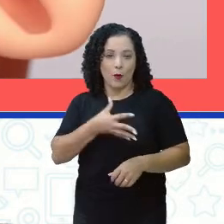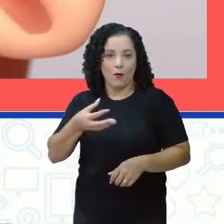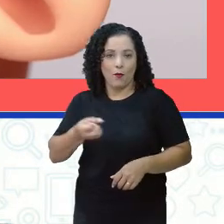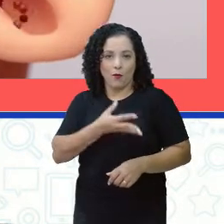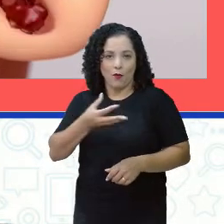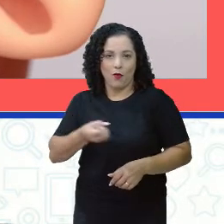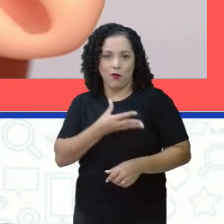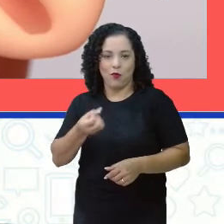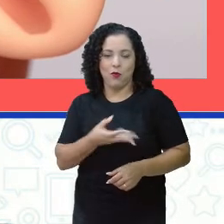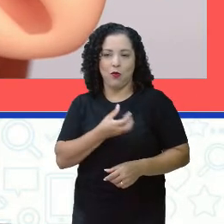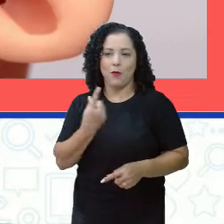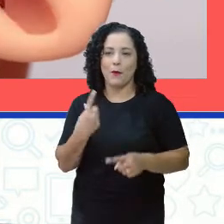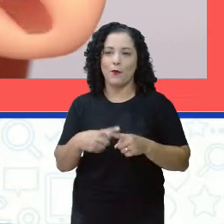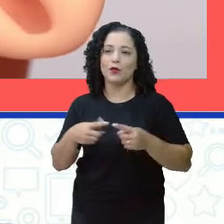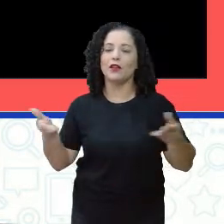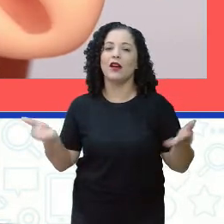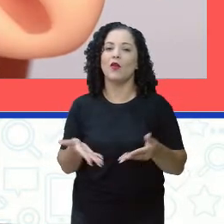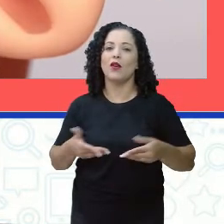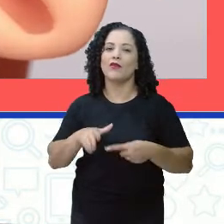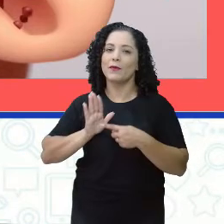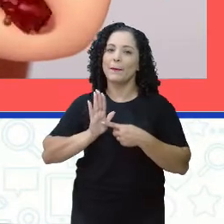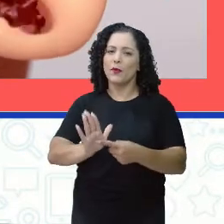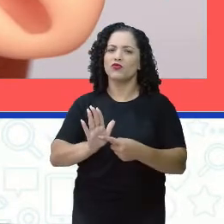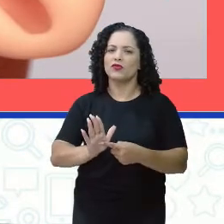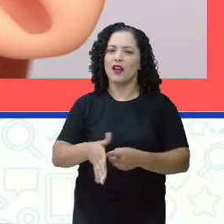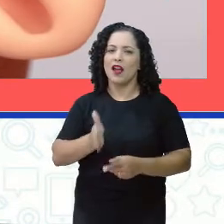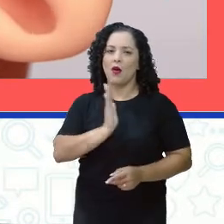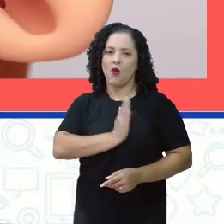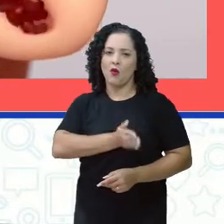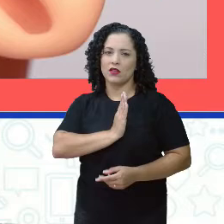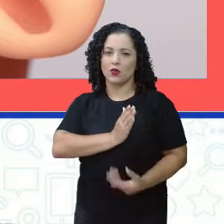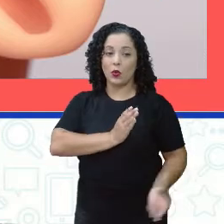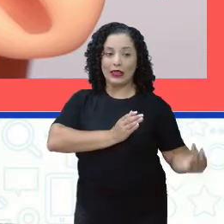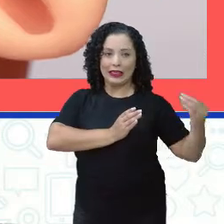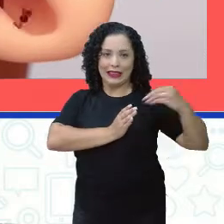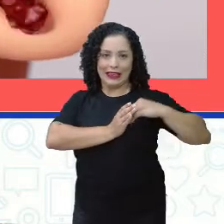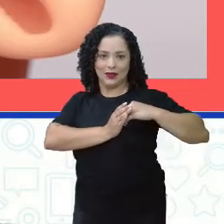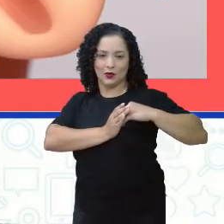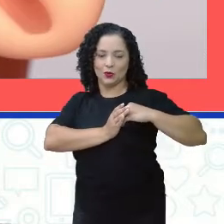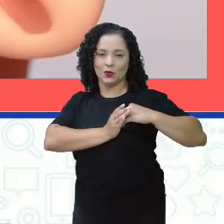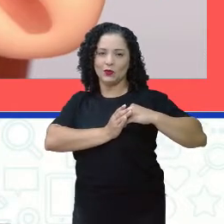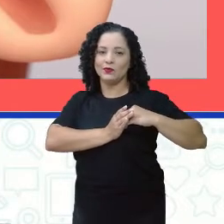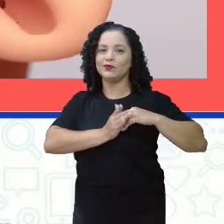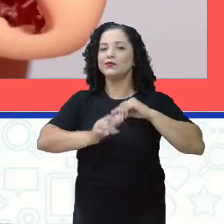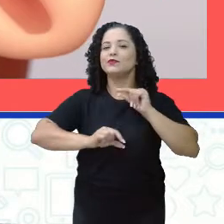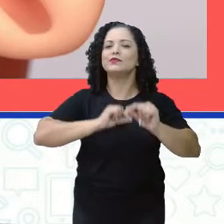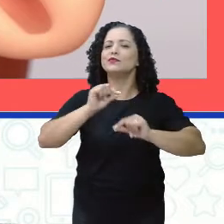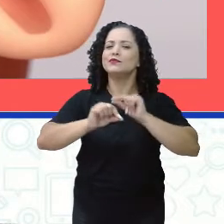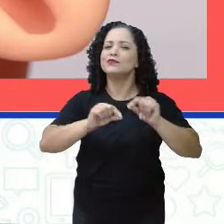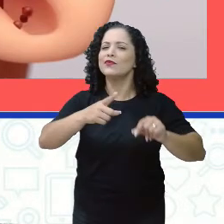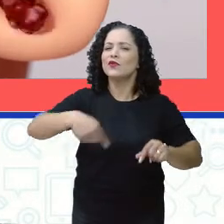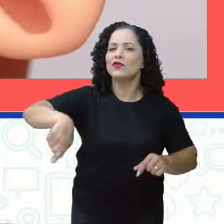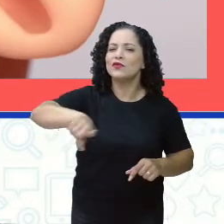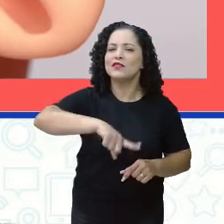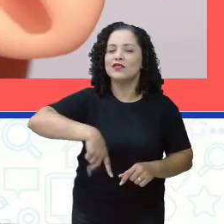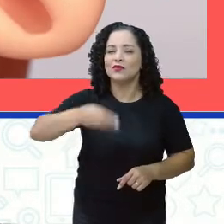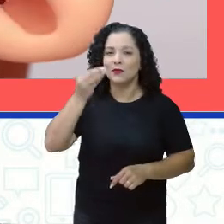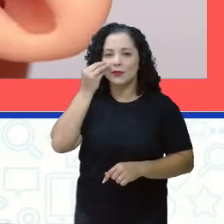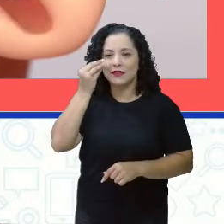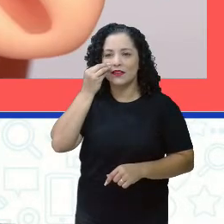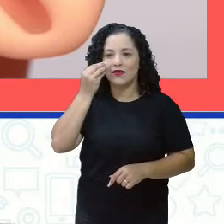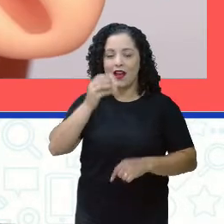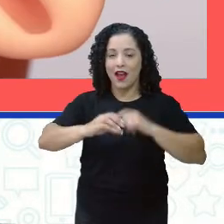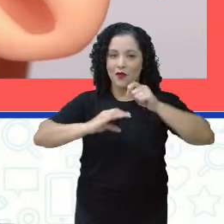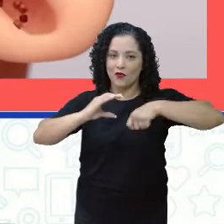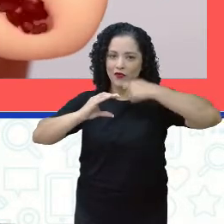mostrar as câmaras ou cavidades do coração. Quero que vocês acompanhem aí e observem aí esse